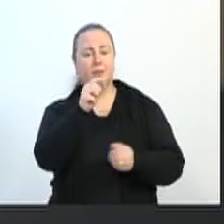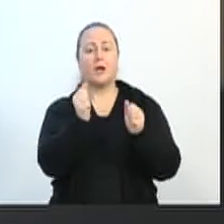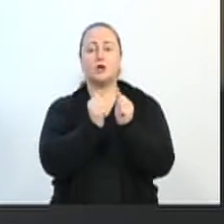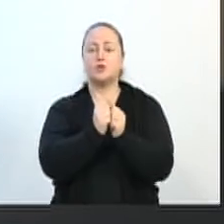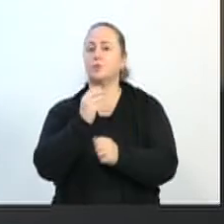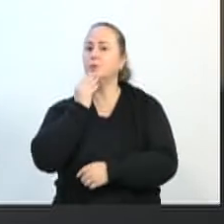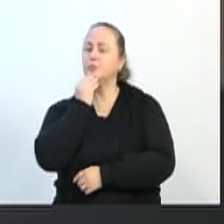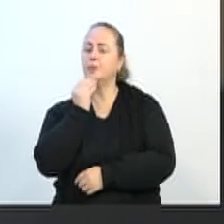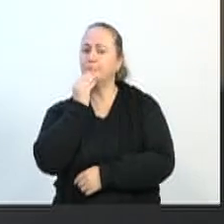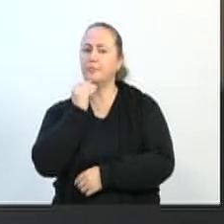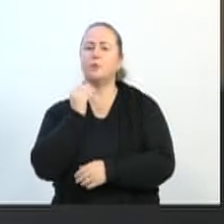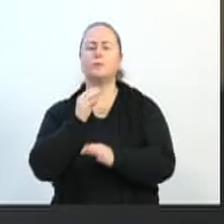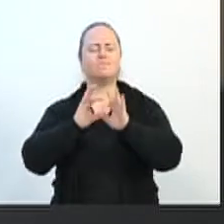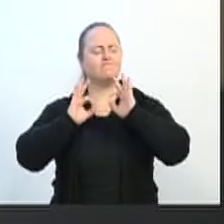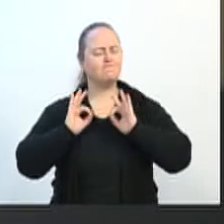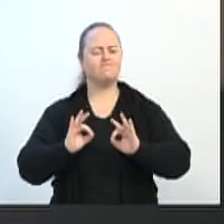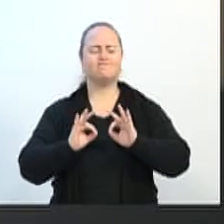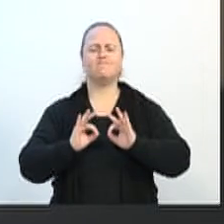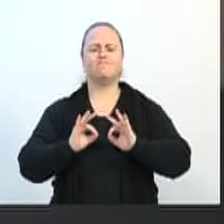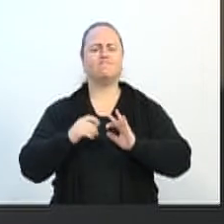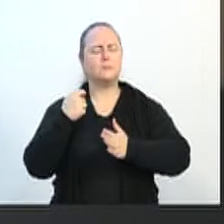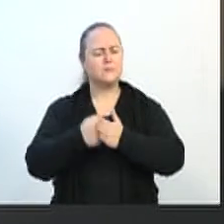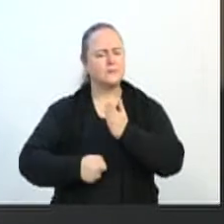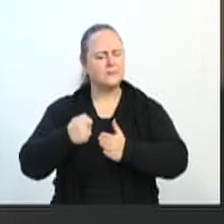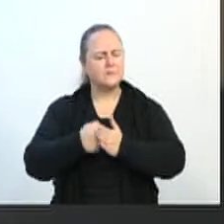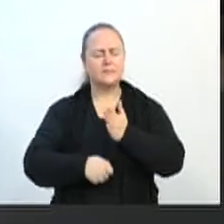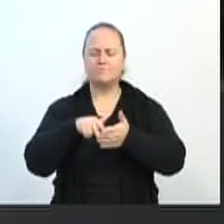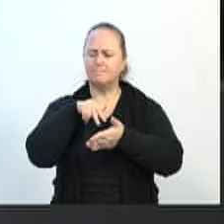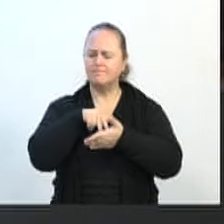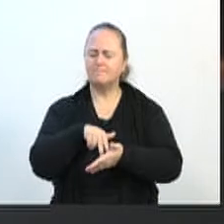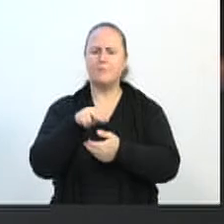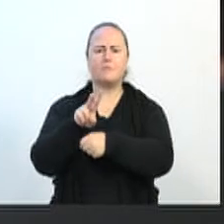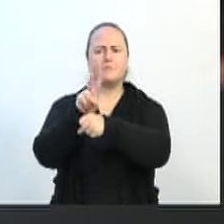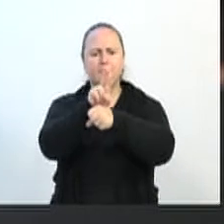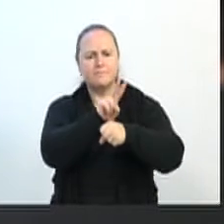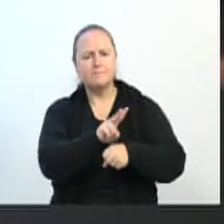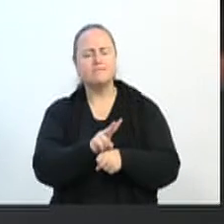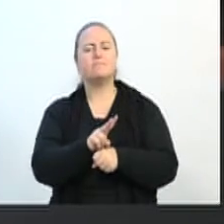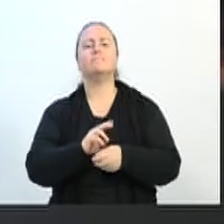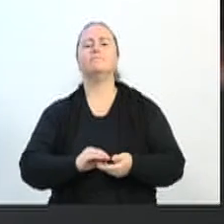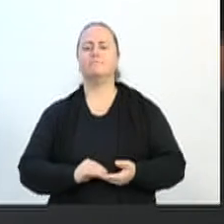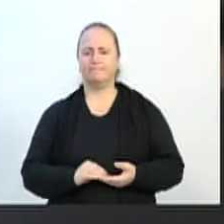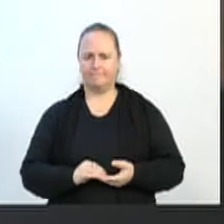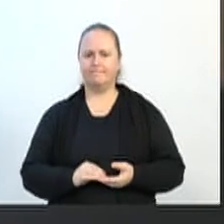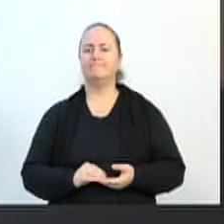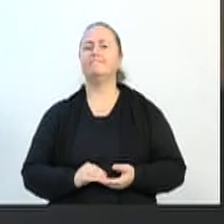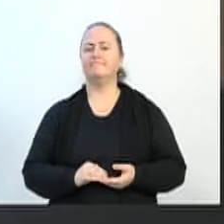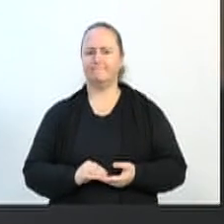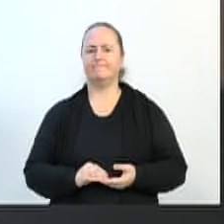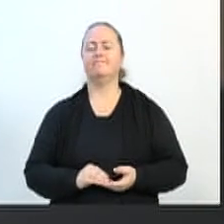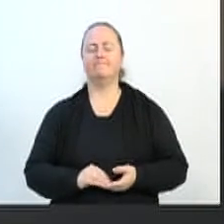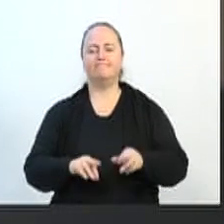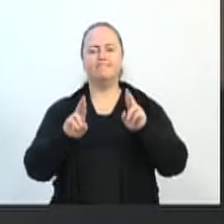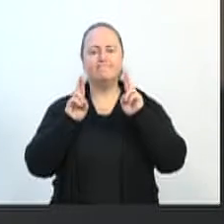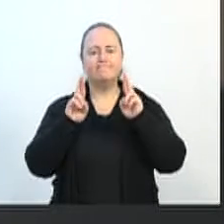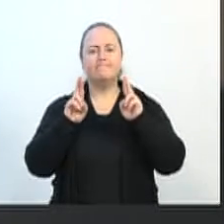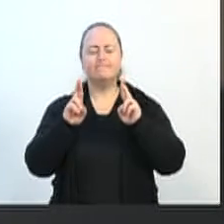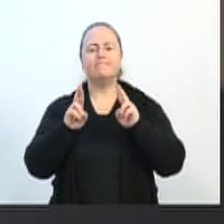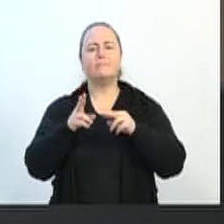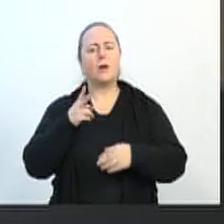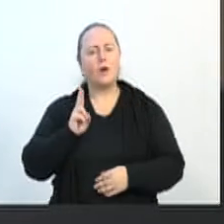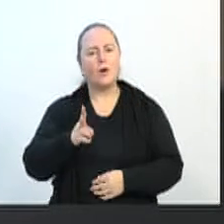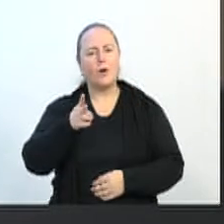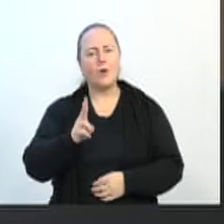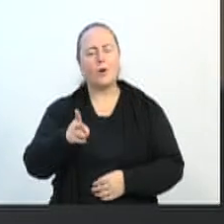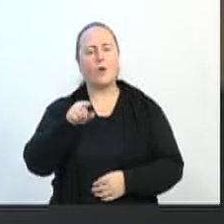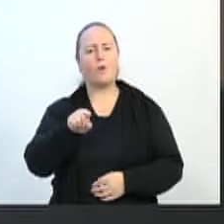tem comprado essas brigas e tem realmente feito muito pela proteção da causa animal, né? E espero que a senhora continue, né, nesse